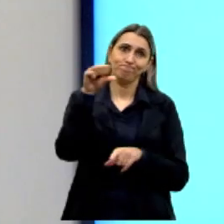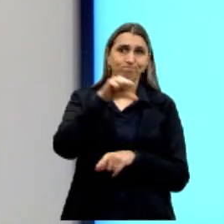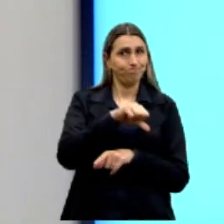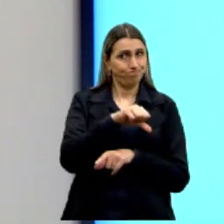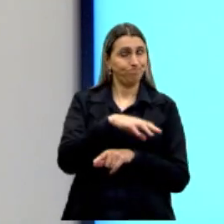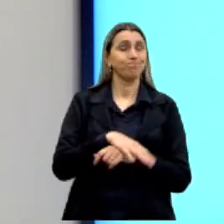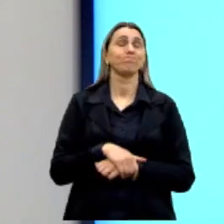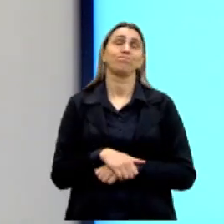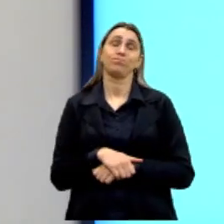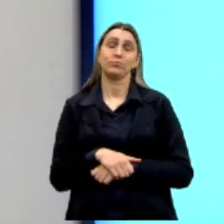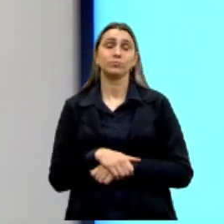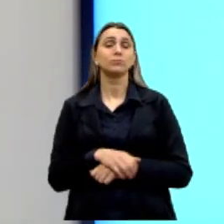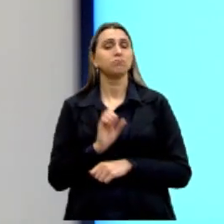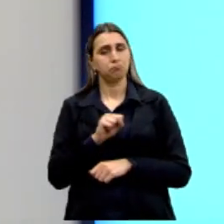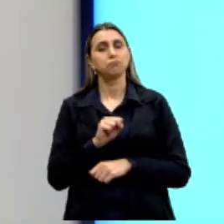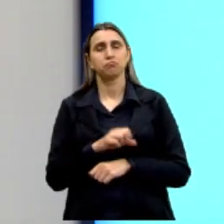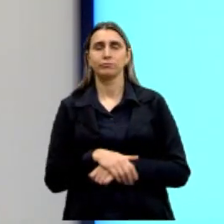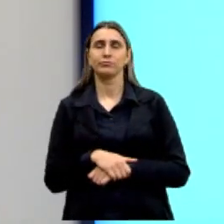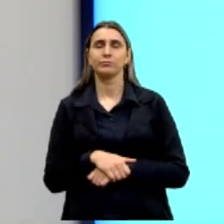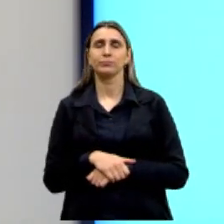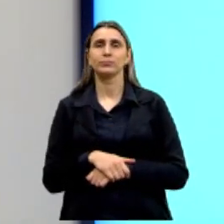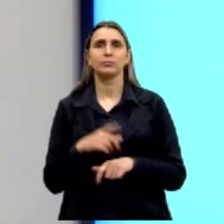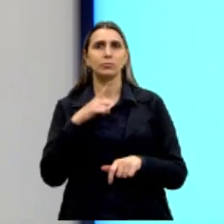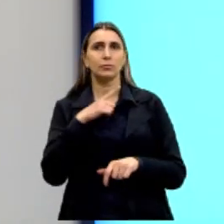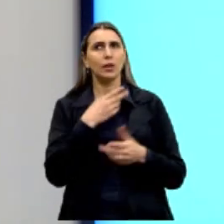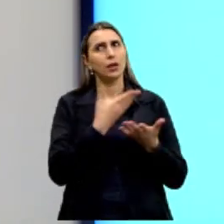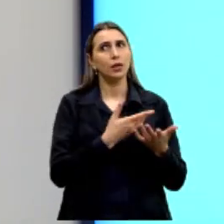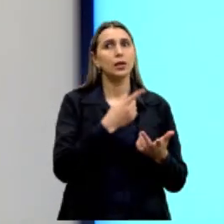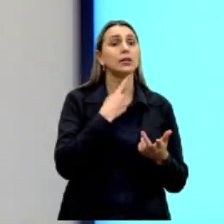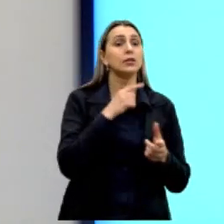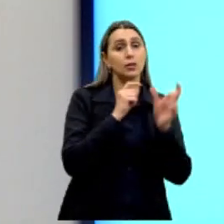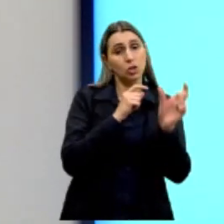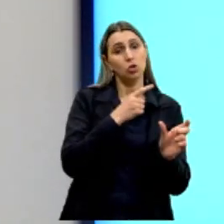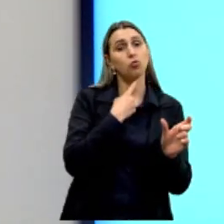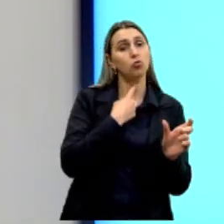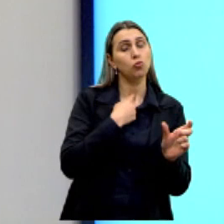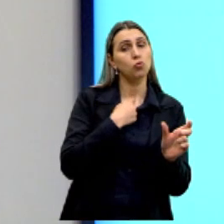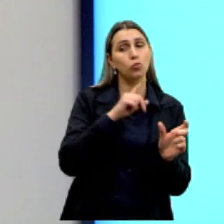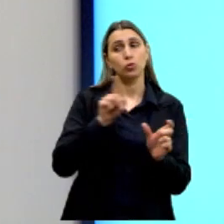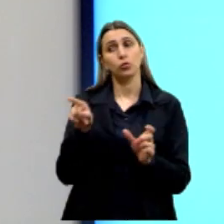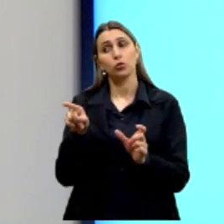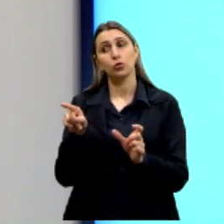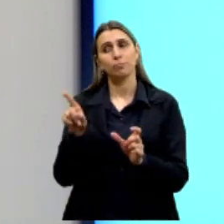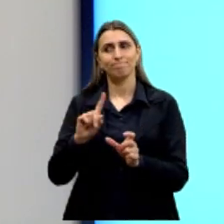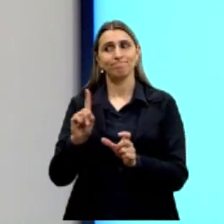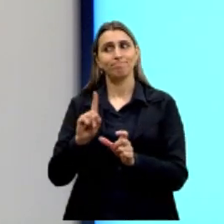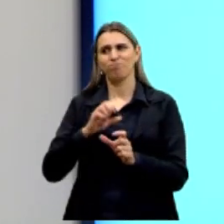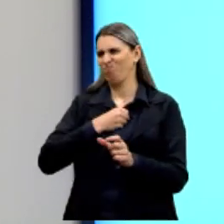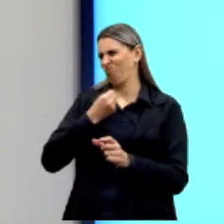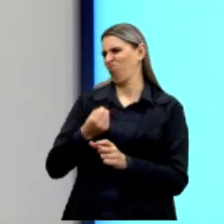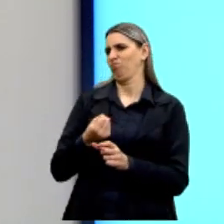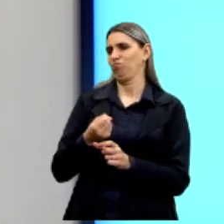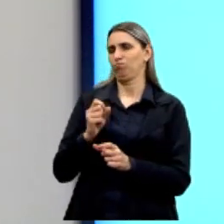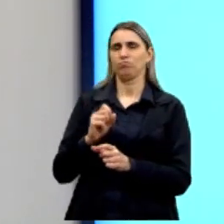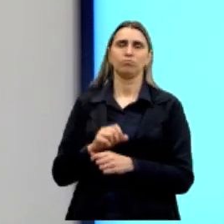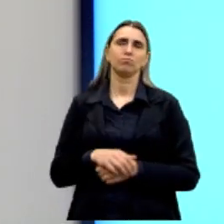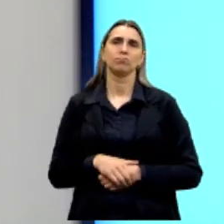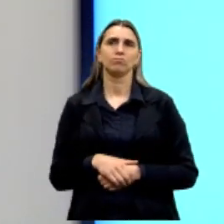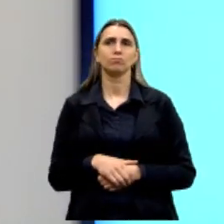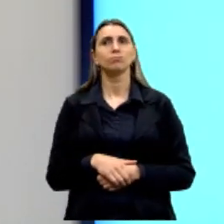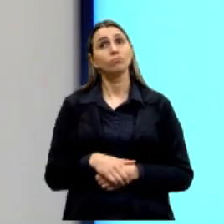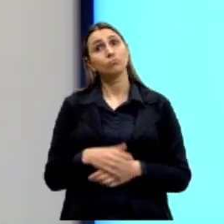tá certamente tem aqueles que gostam e aqueles que odeiam